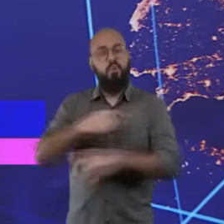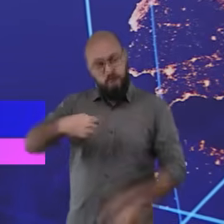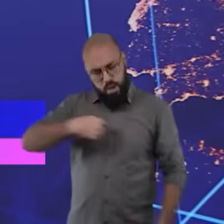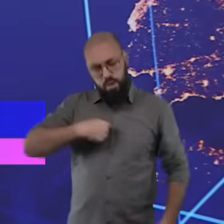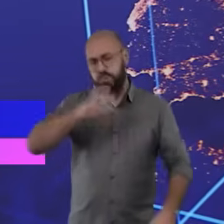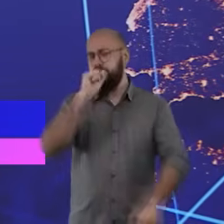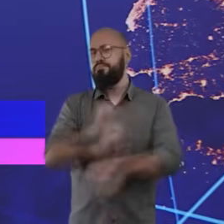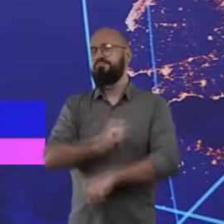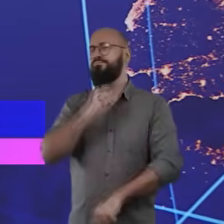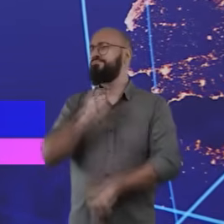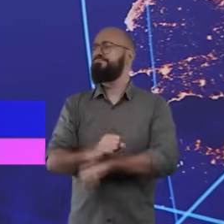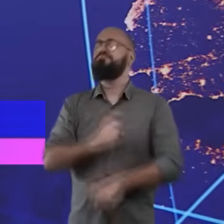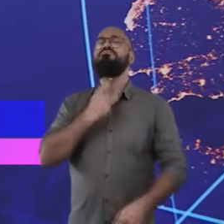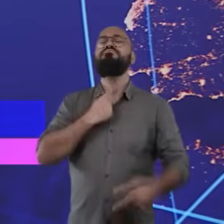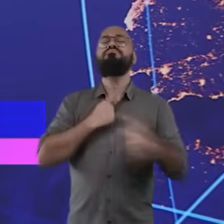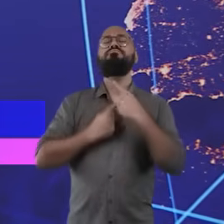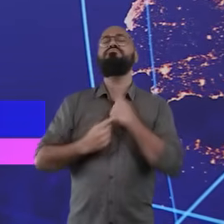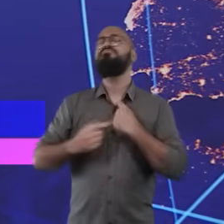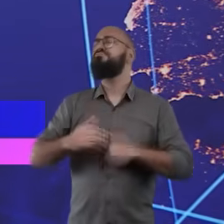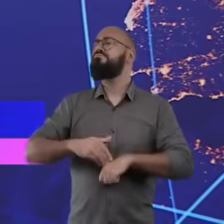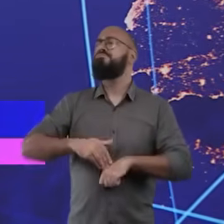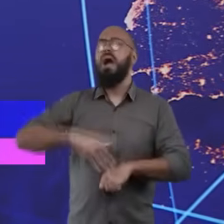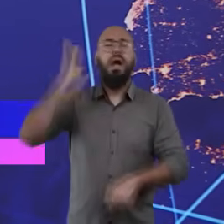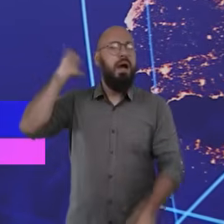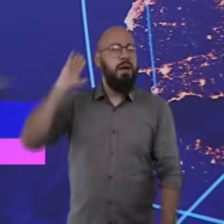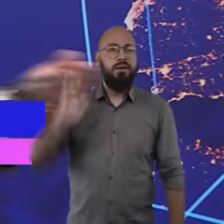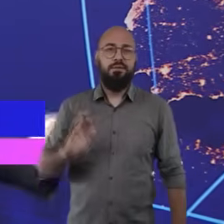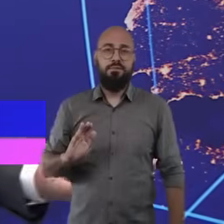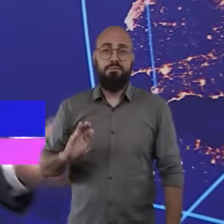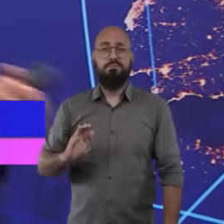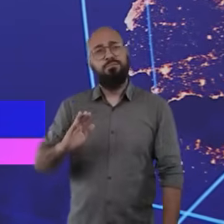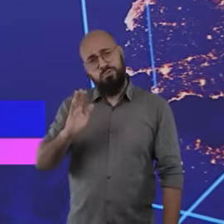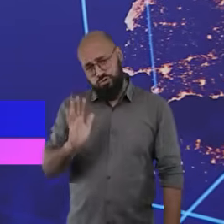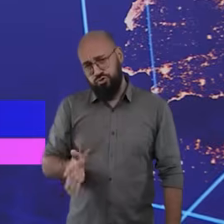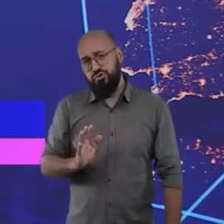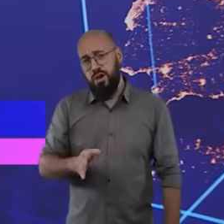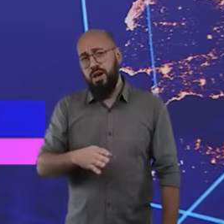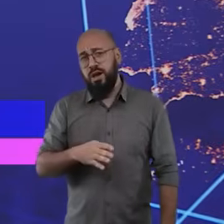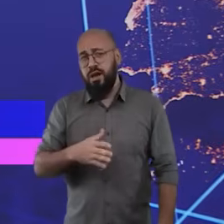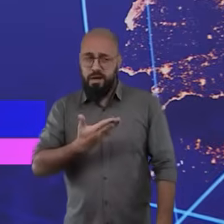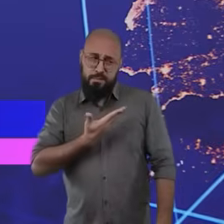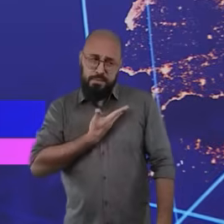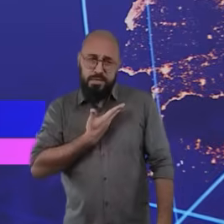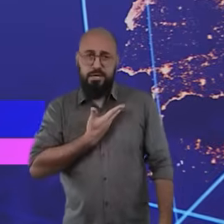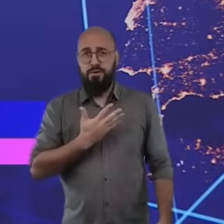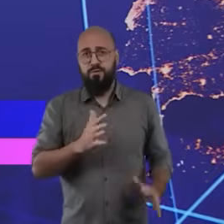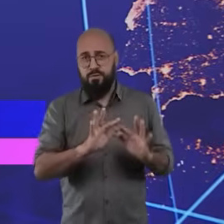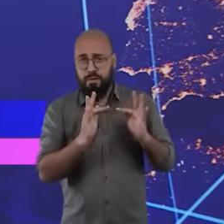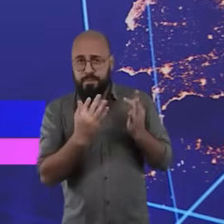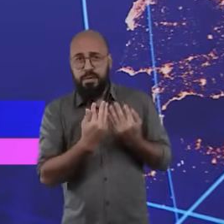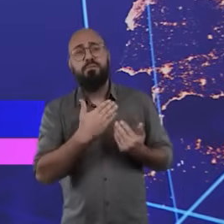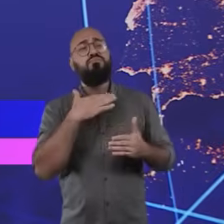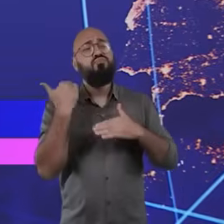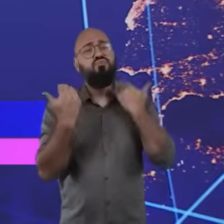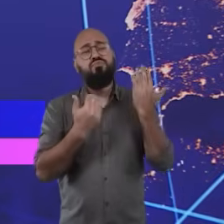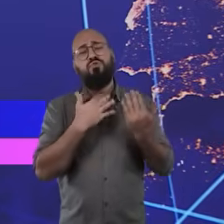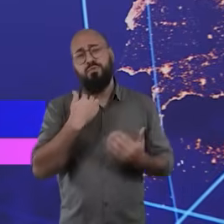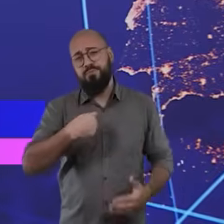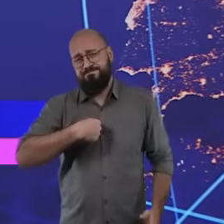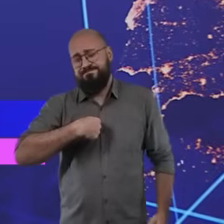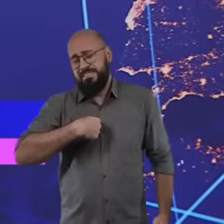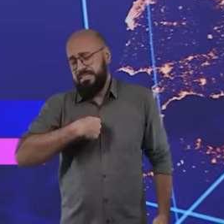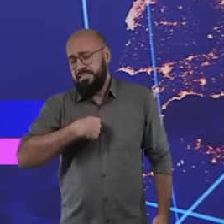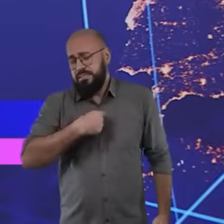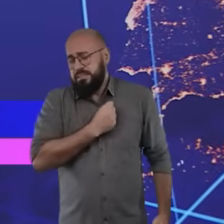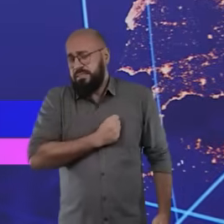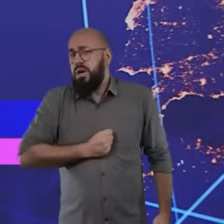espero, é aquilo que eu mais desejo. Eu já perdi pessoas queridas nesta vida. Eu tenho algumas marcas